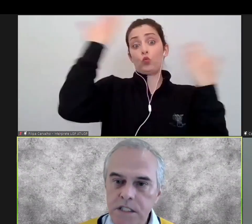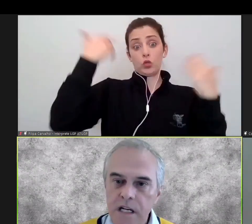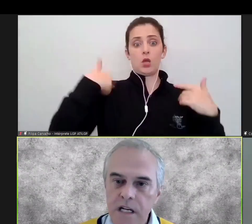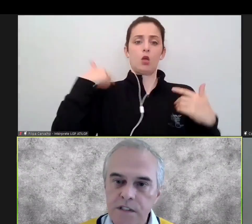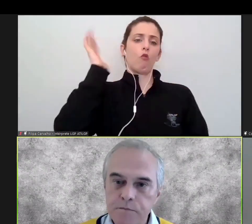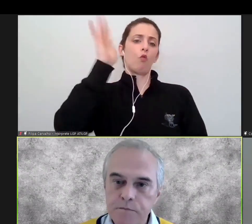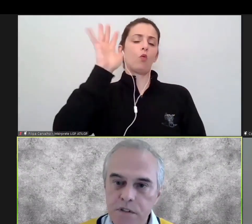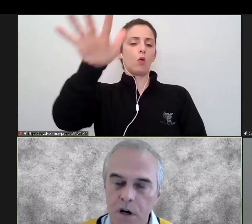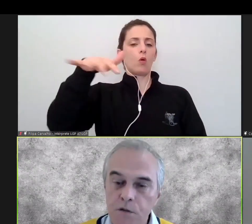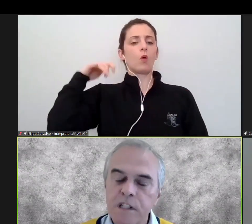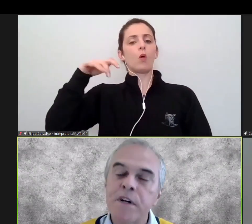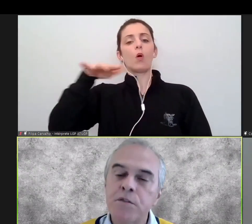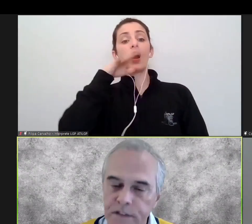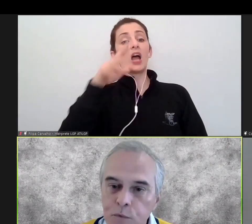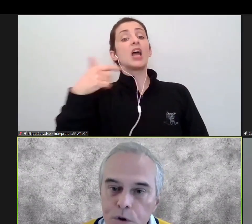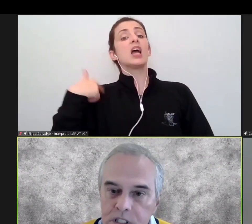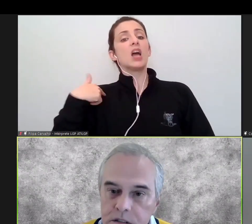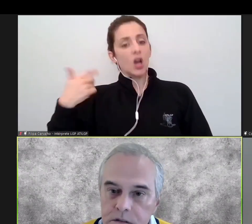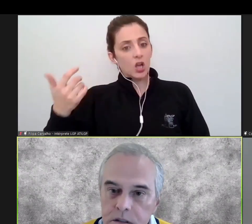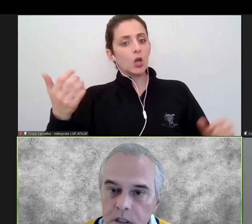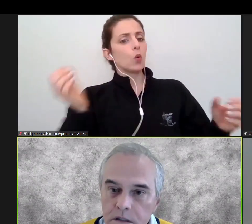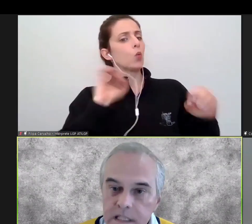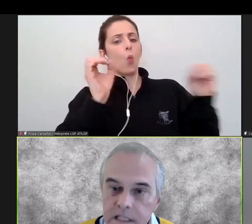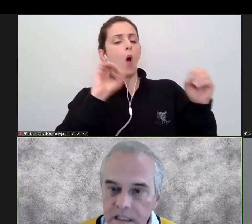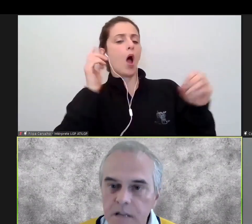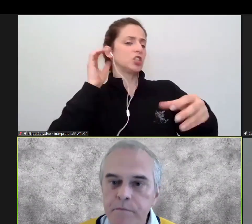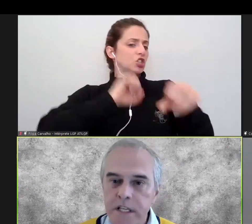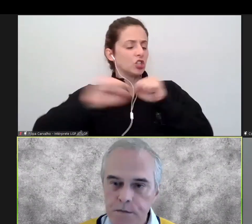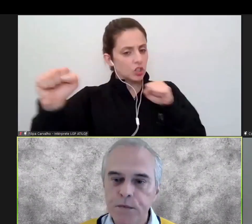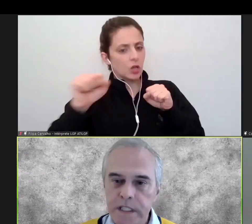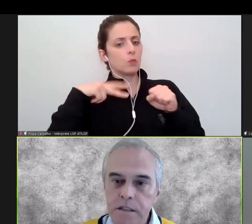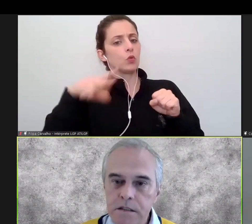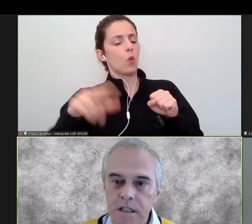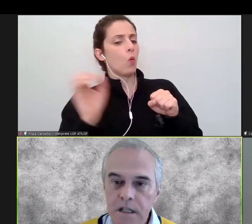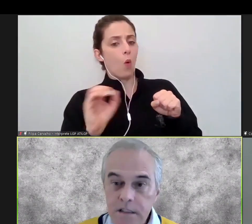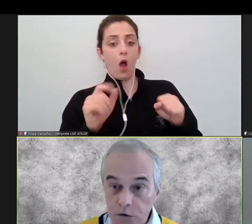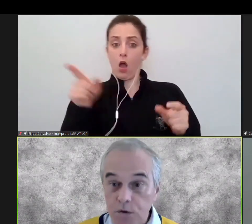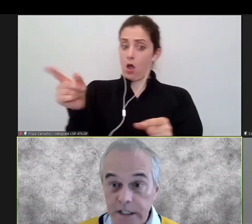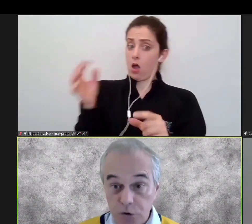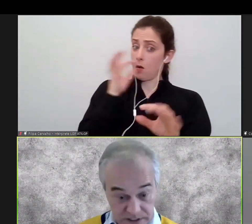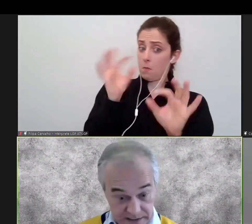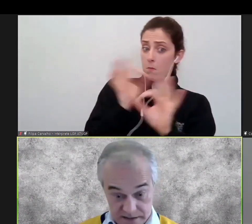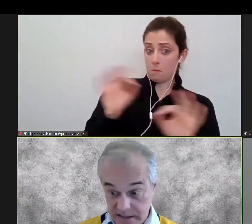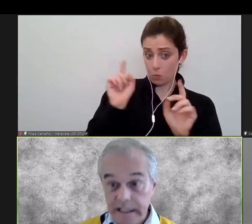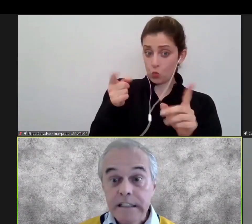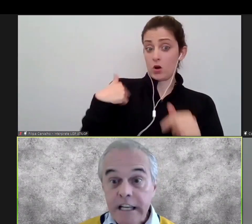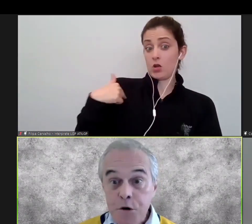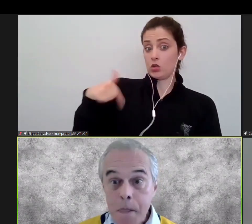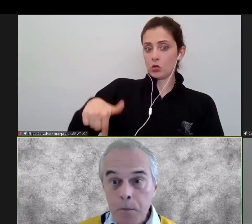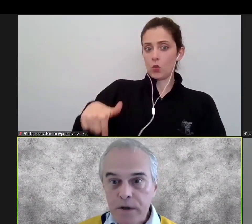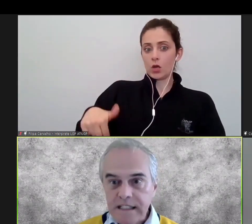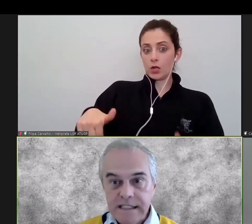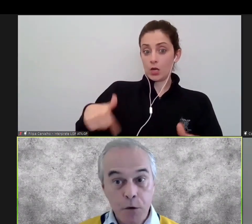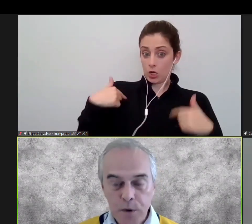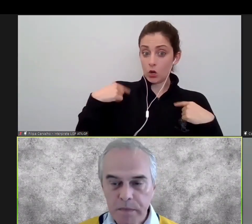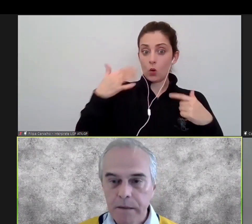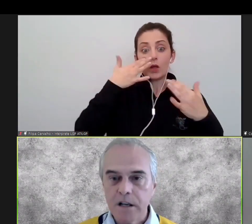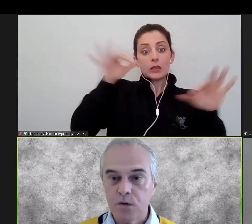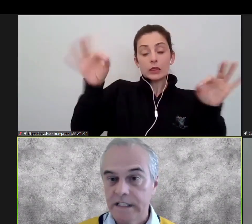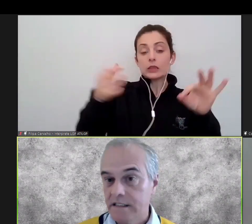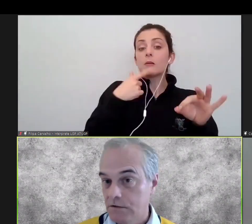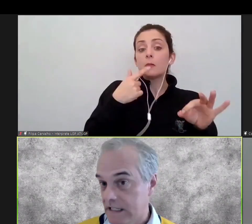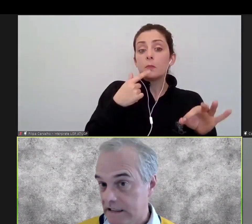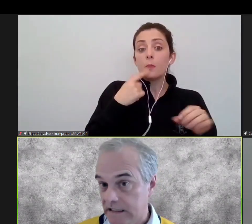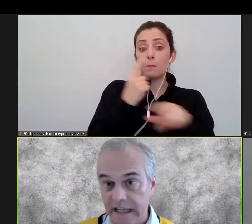há escravos em Portugal. Eu falei, mas não é fabuloso? E é exatamente por isso que eu estou aqui, eu estou tentando entender, porque se é um problema